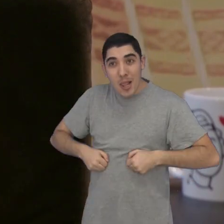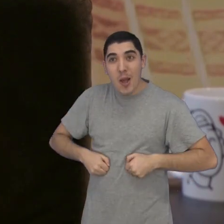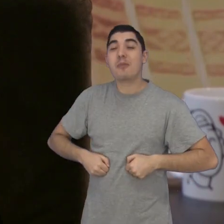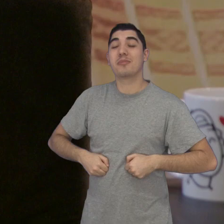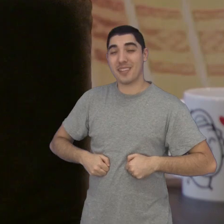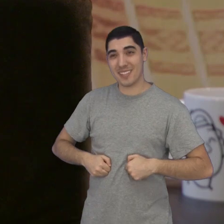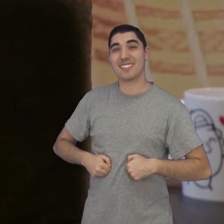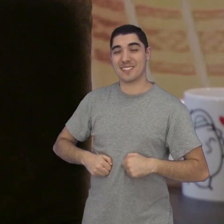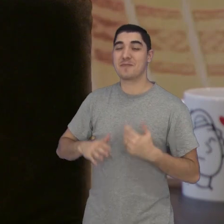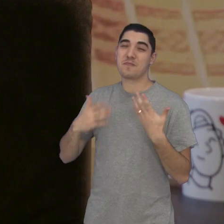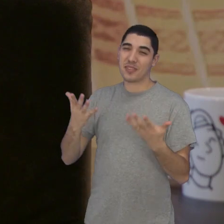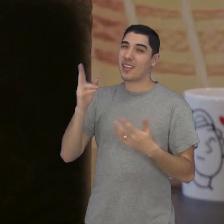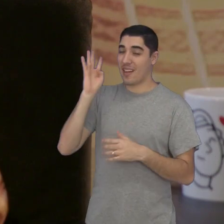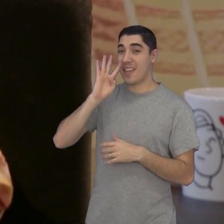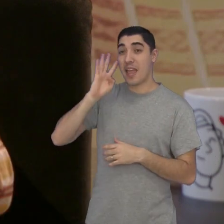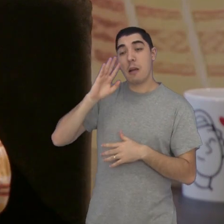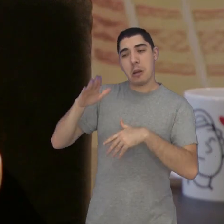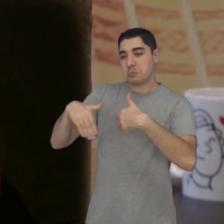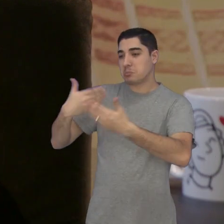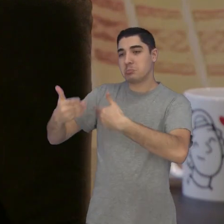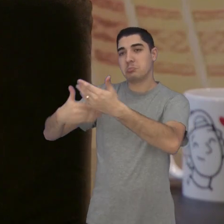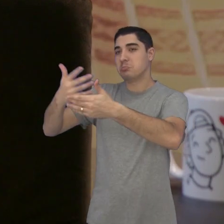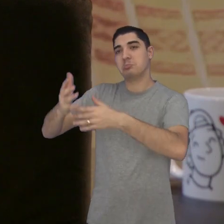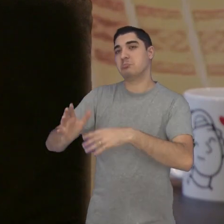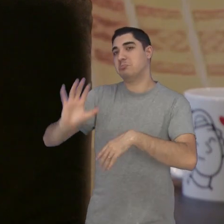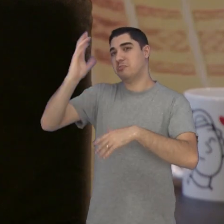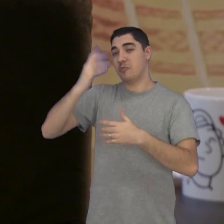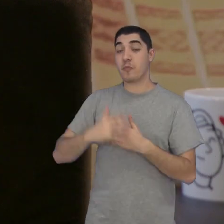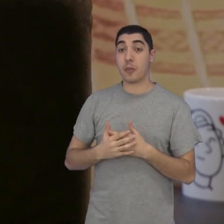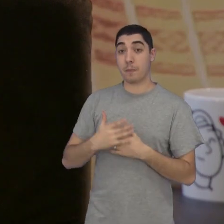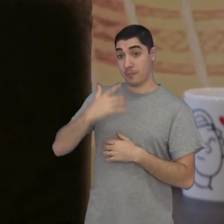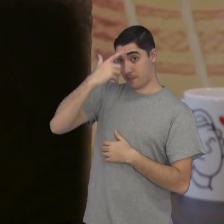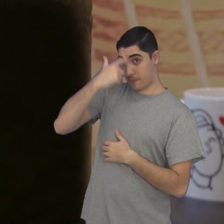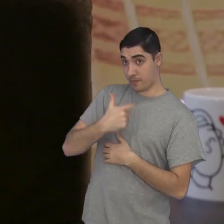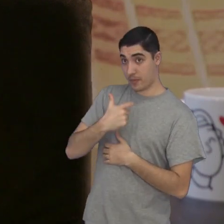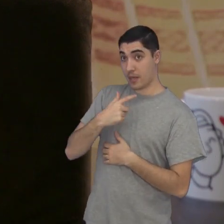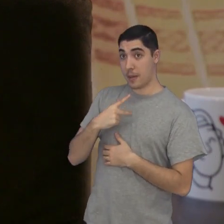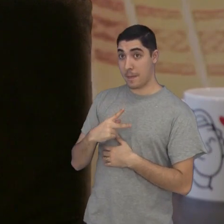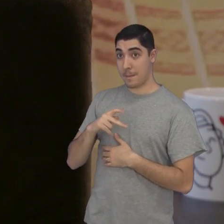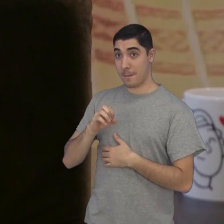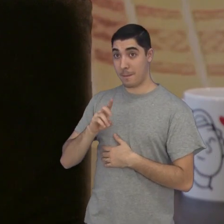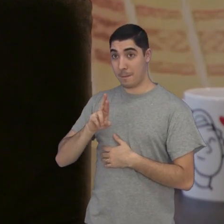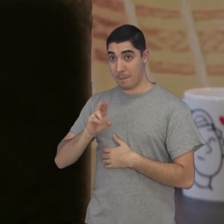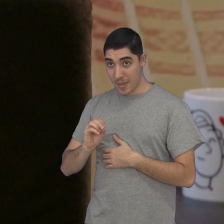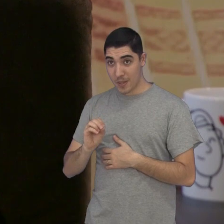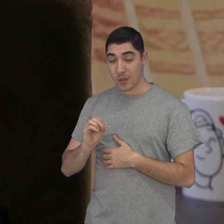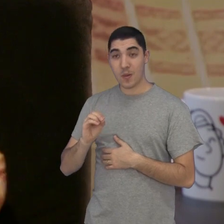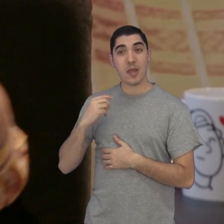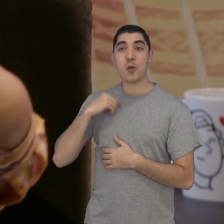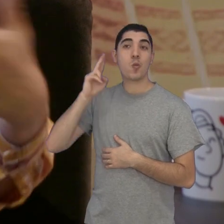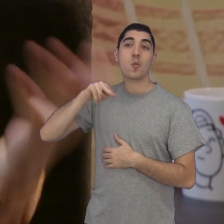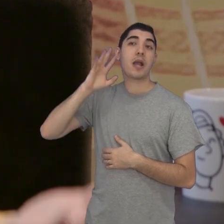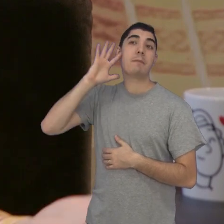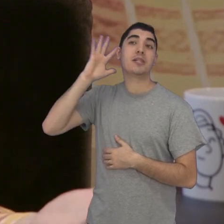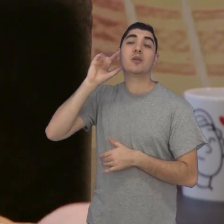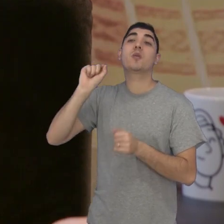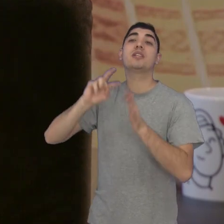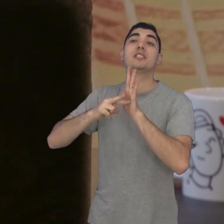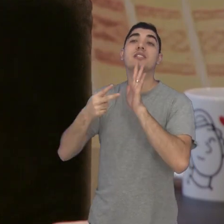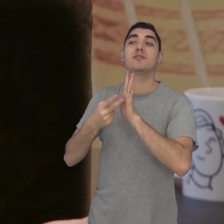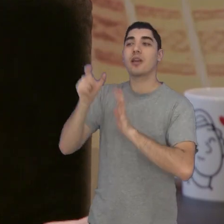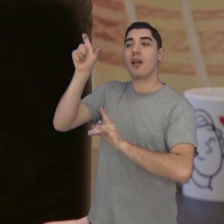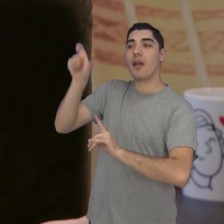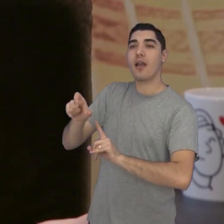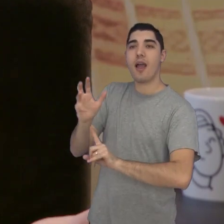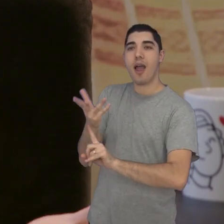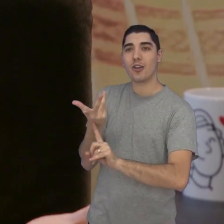negócio interessante. Mas foi indo, né? Foi acontecendo. O Pedro não sabia nem que era artista, ser